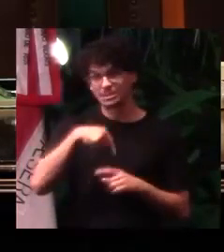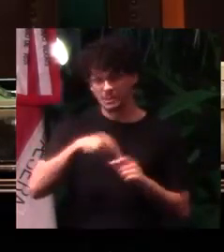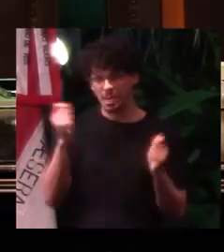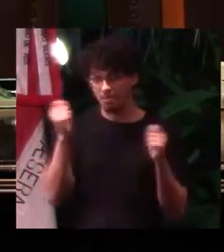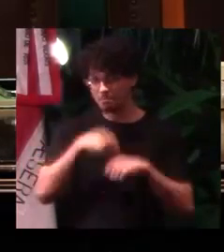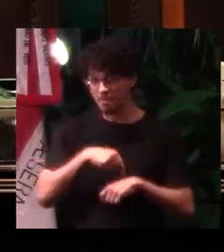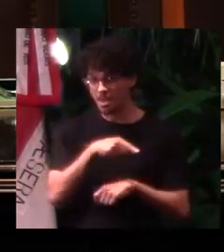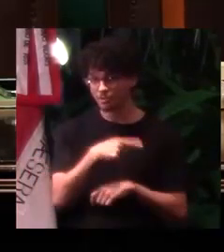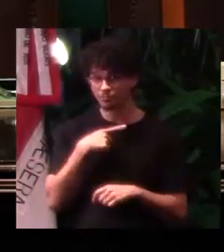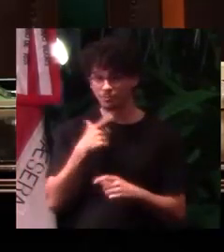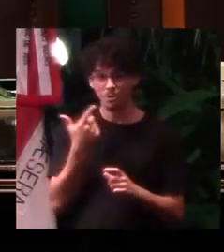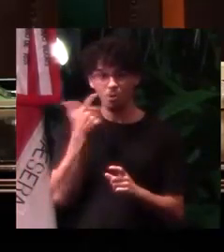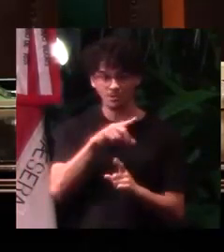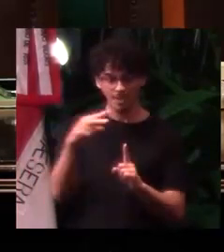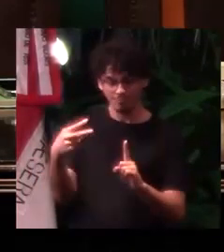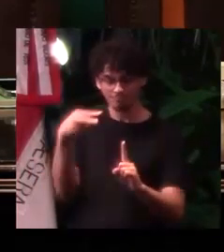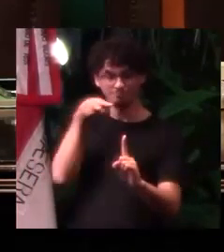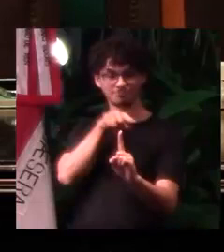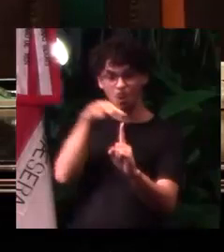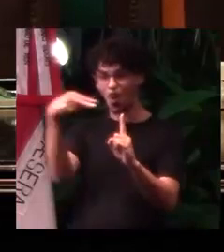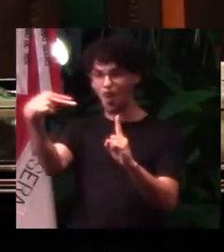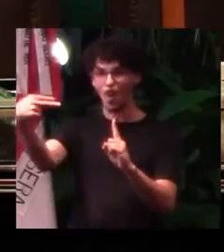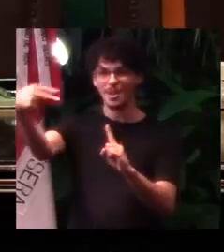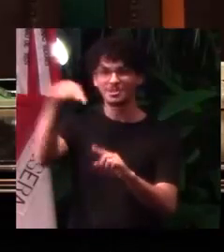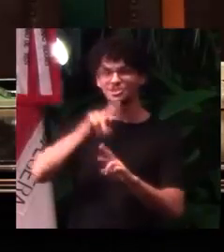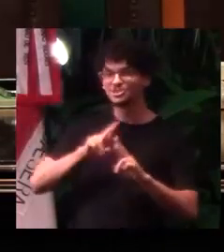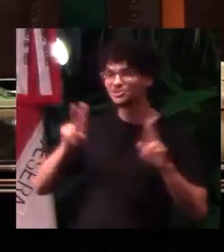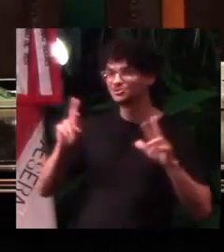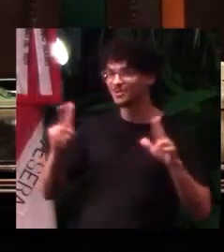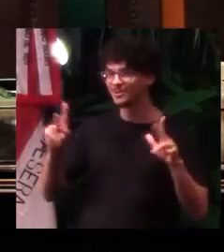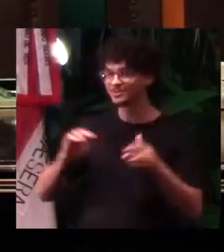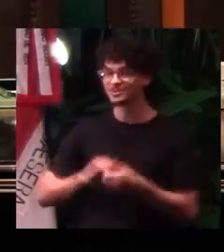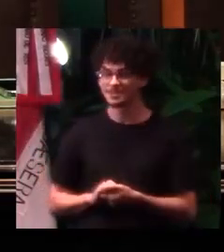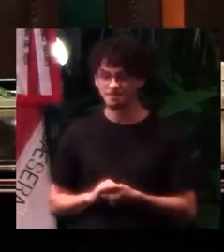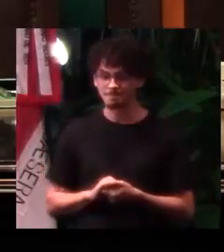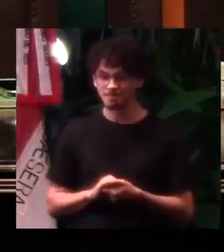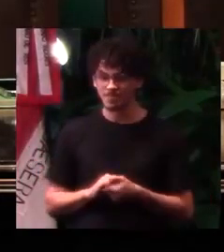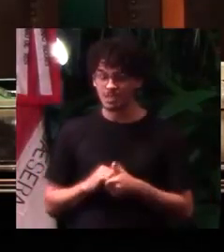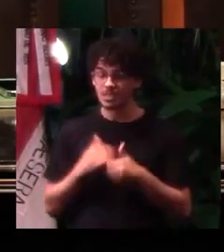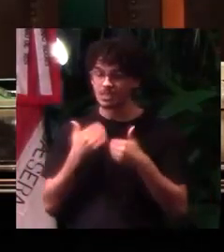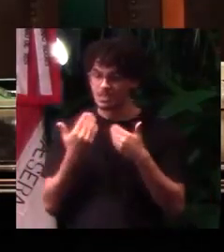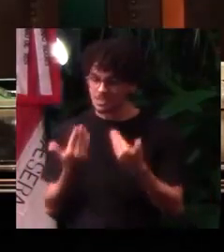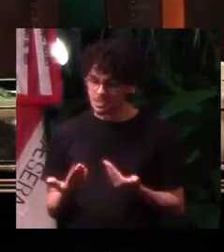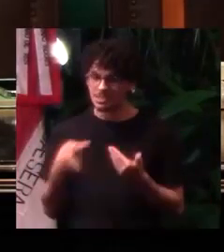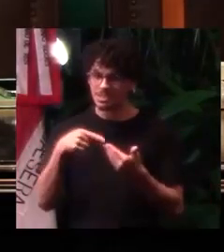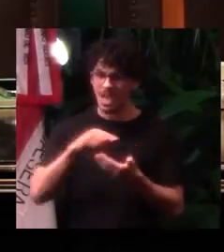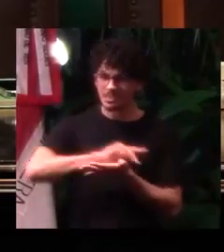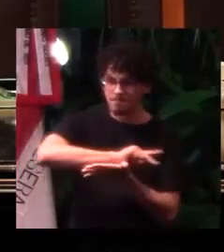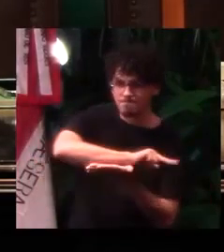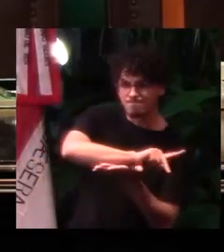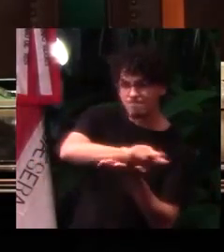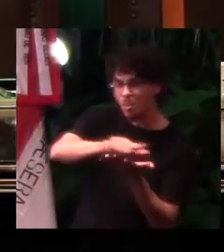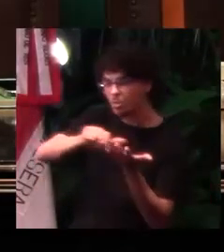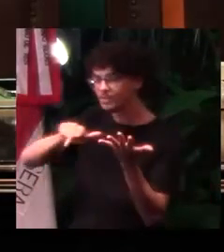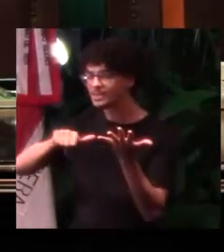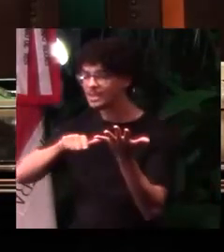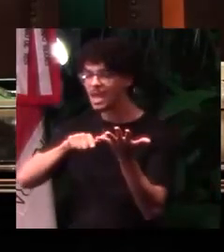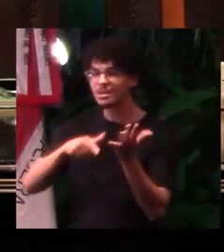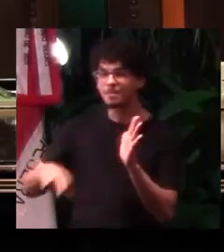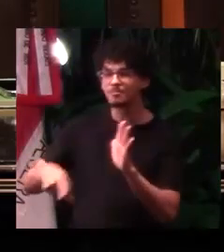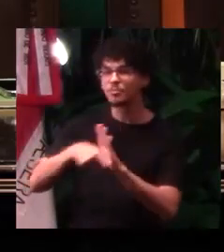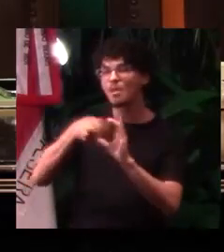olhos múltiplos. E essa possibilidade, ela tem exatamente uma característica